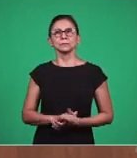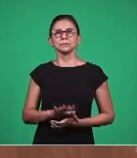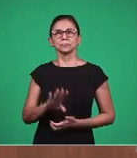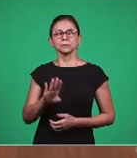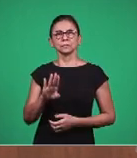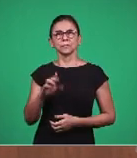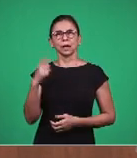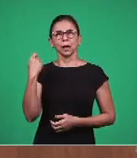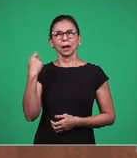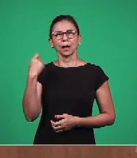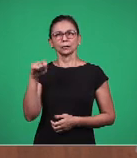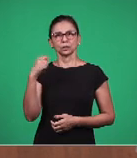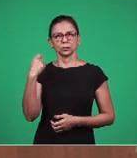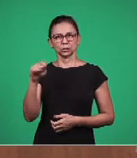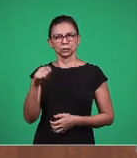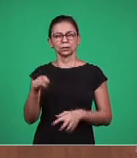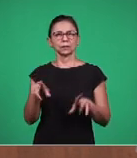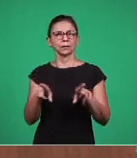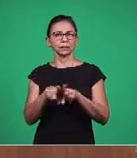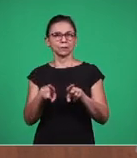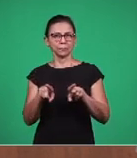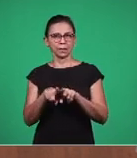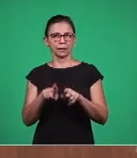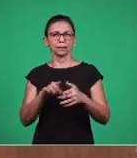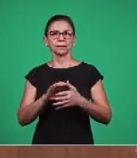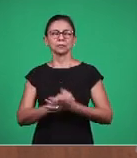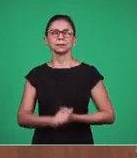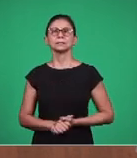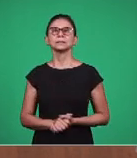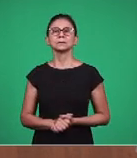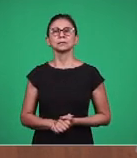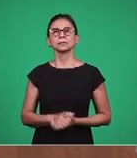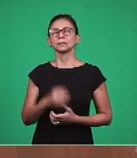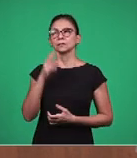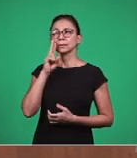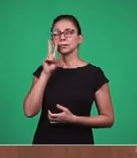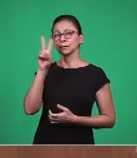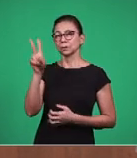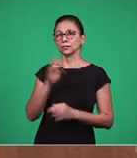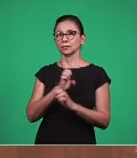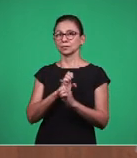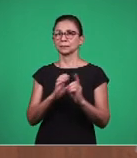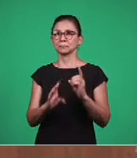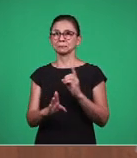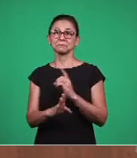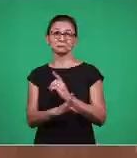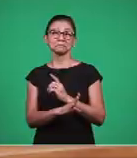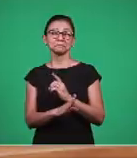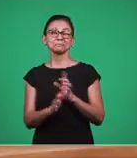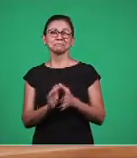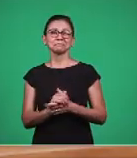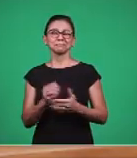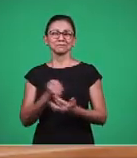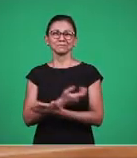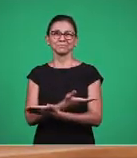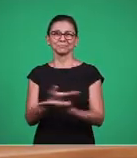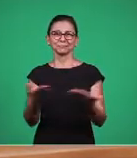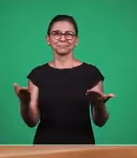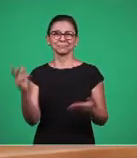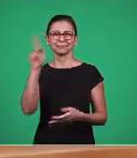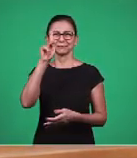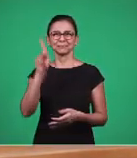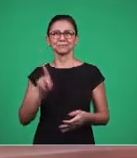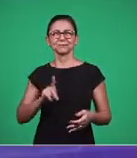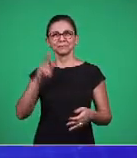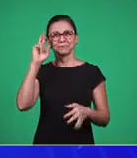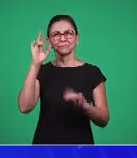Argentina. E esses irmãos estão lá agora conosco assistindo à escola bíblica e nós os saudamos com a paz do